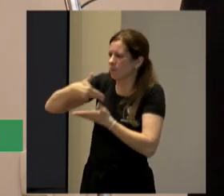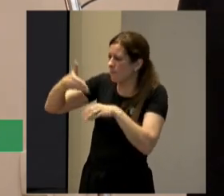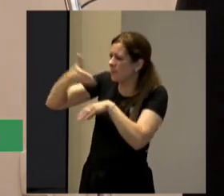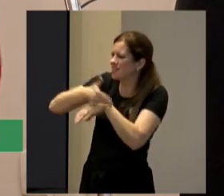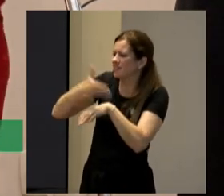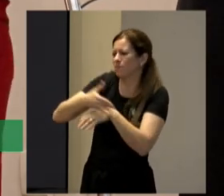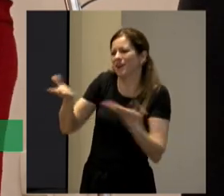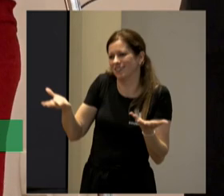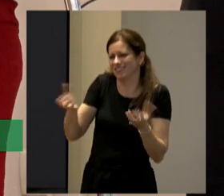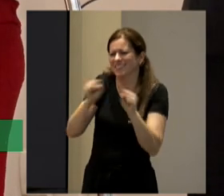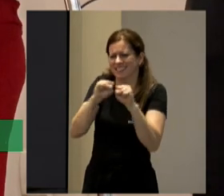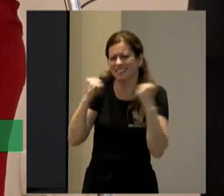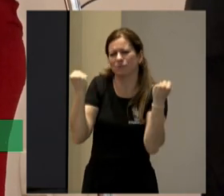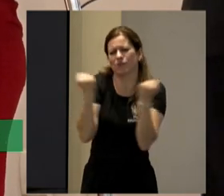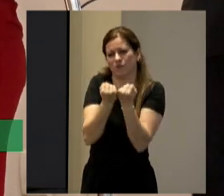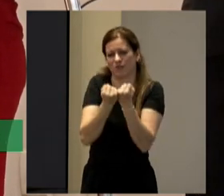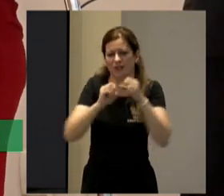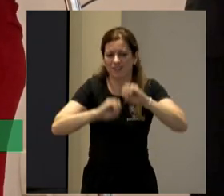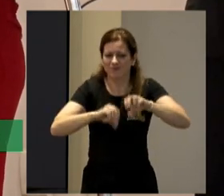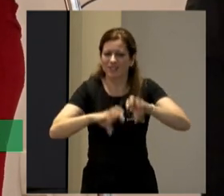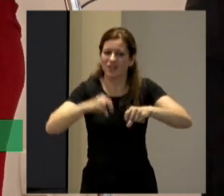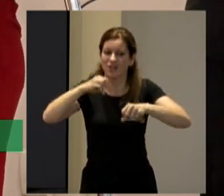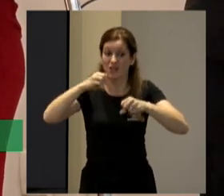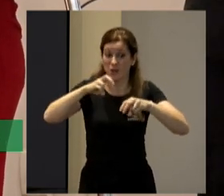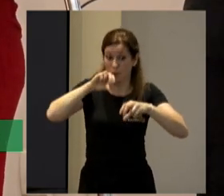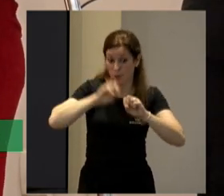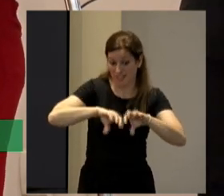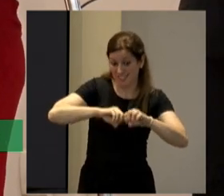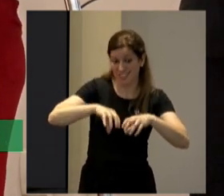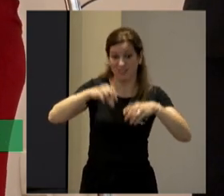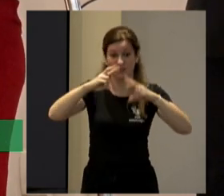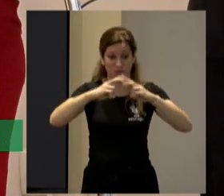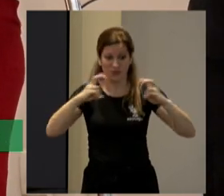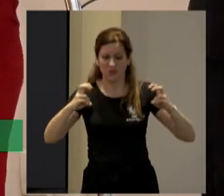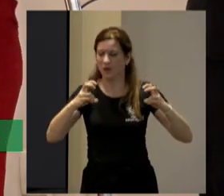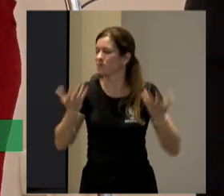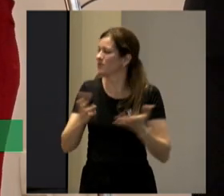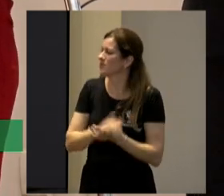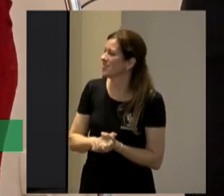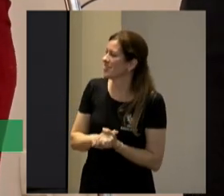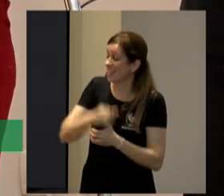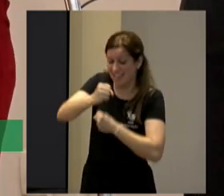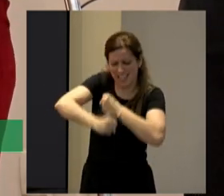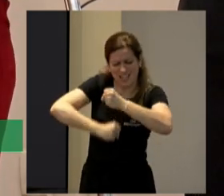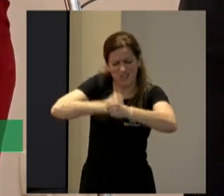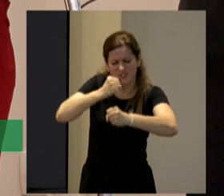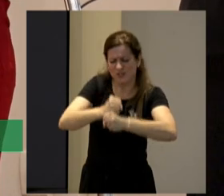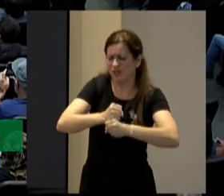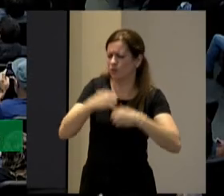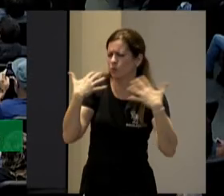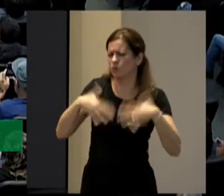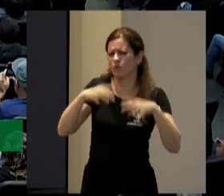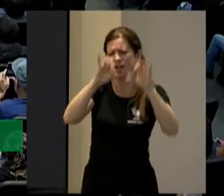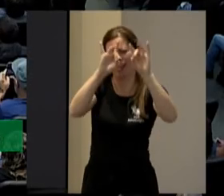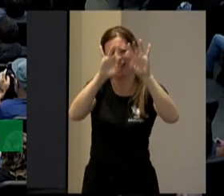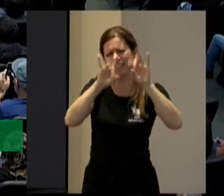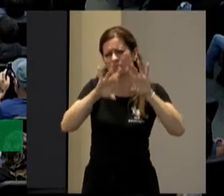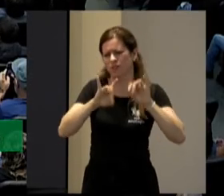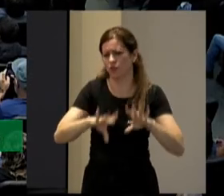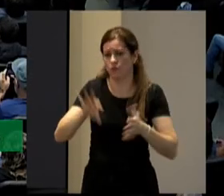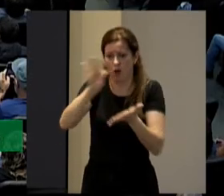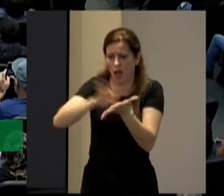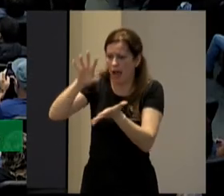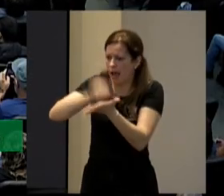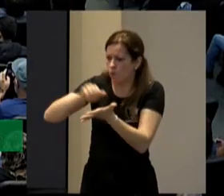participar disso na rede de ensino de Florianópolis. E esse ano, quero dizer para vocês, que foi um ano recorde de inscrições